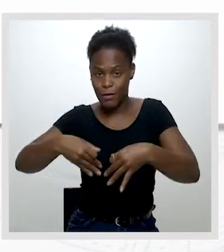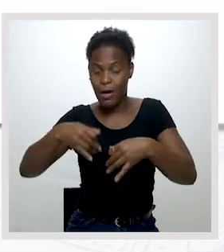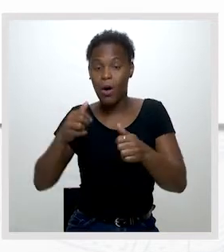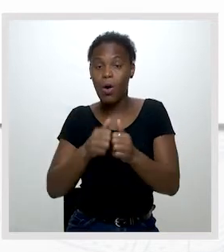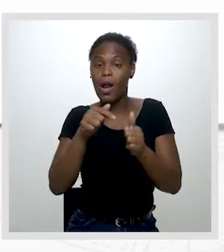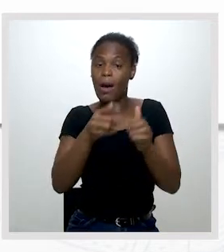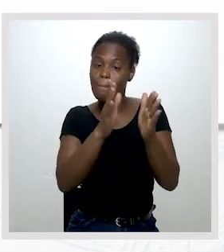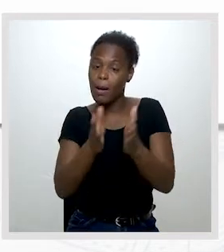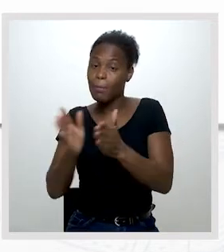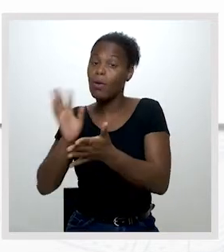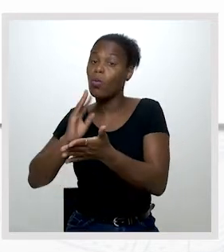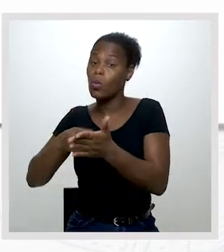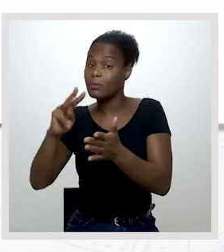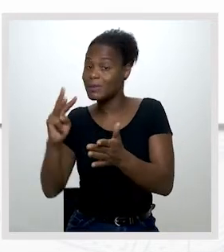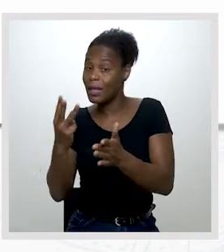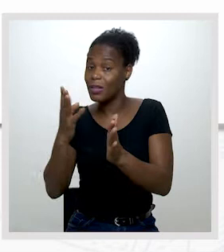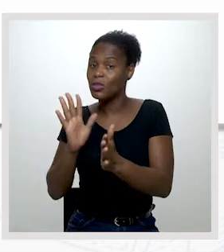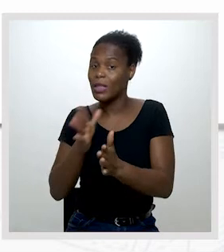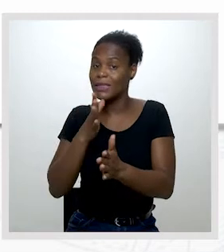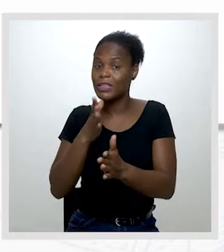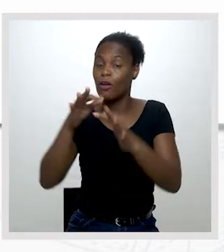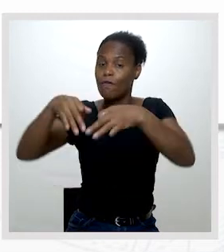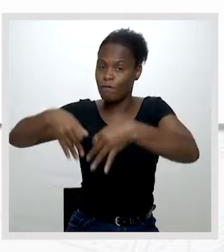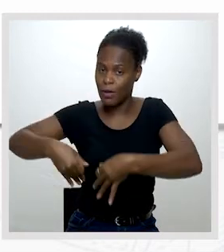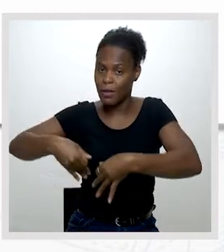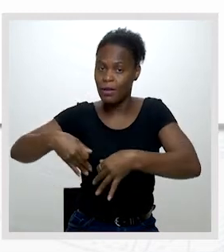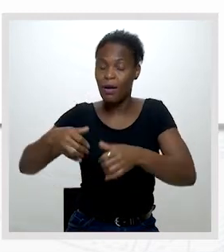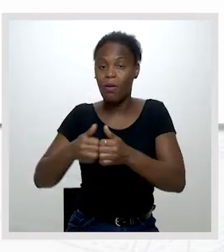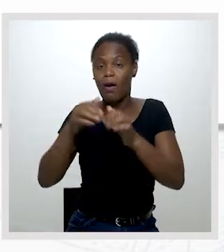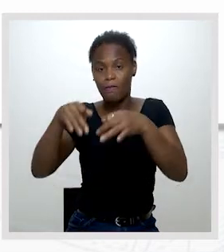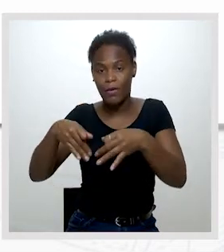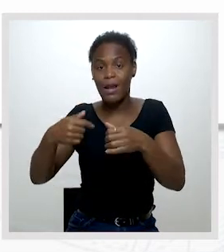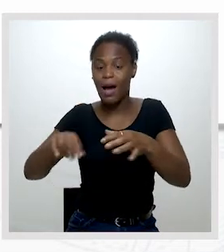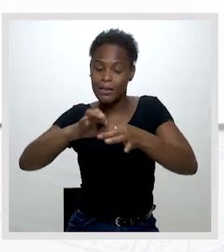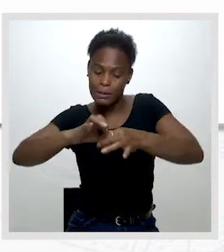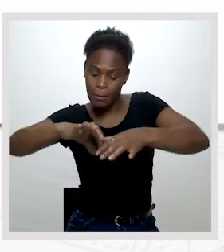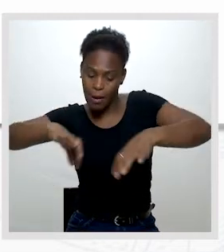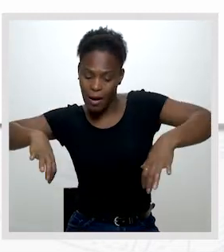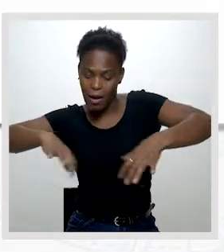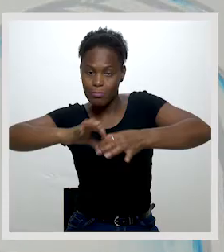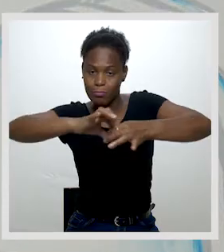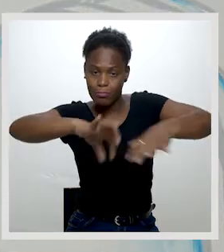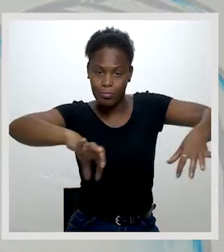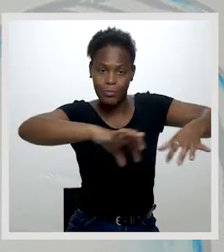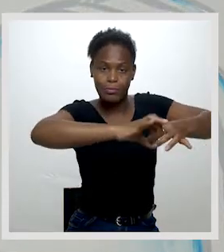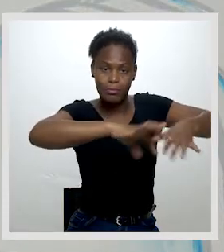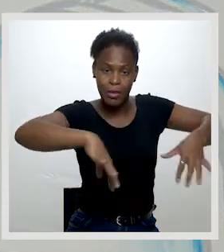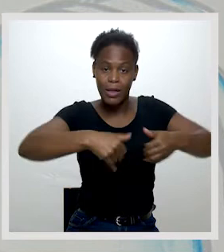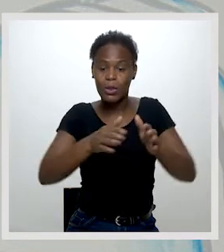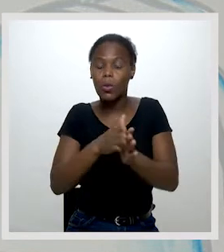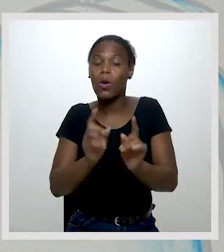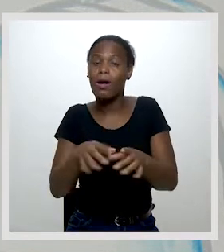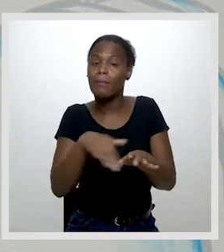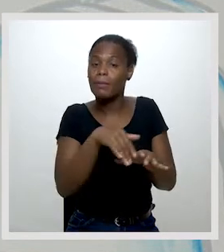quê? Já diz, não é? A terminação. Com a terminação haverá a separação de todos os intervenientes na síntese e